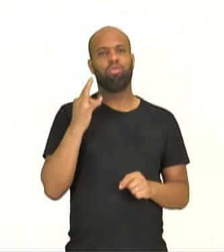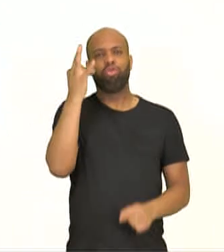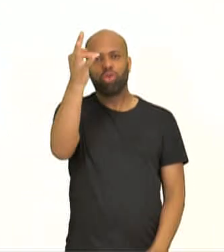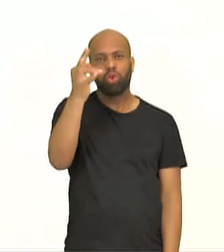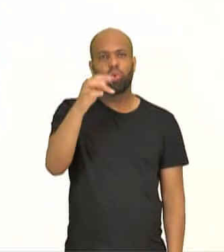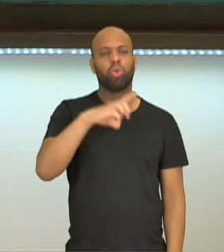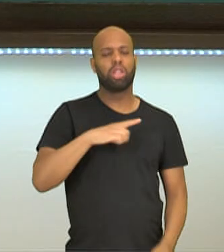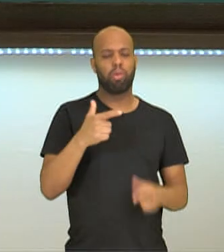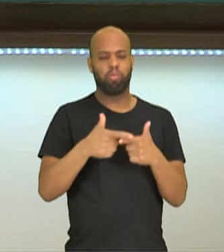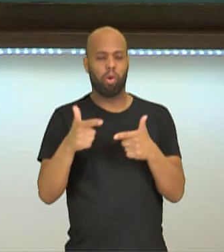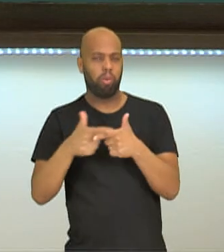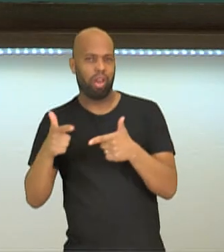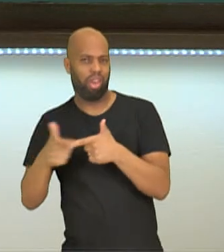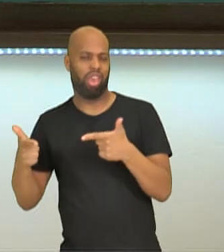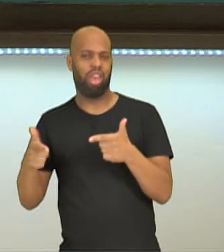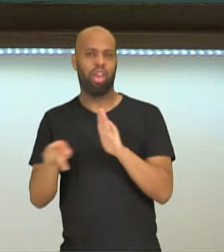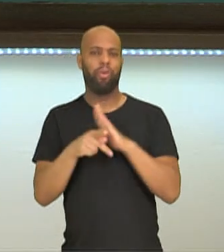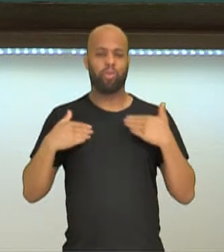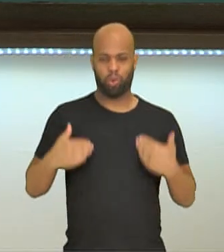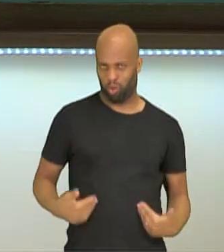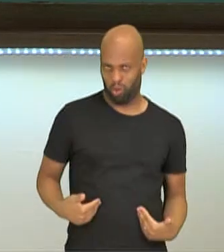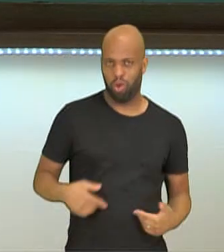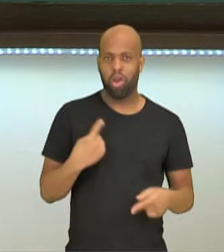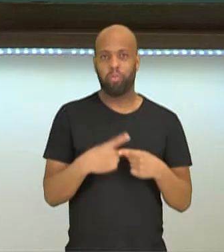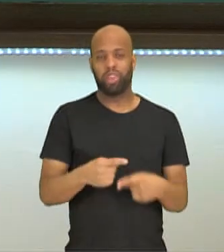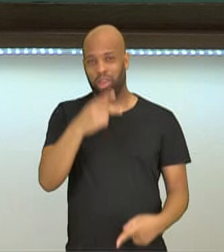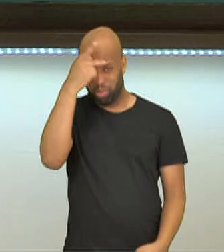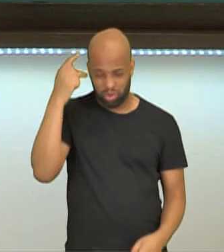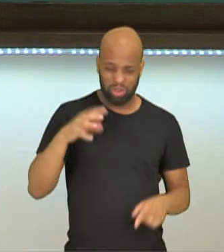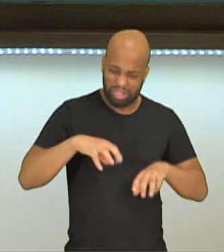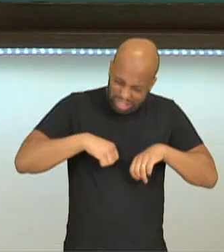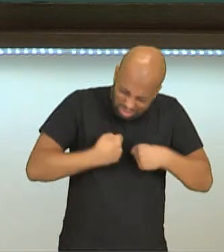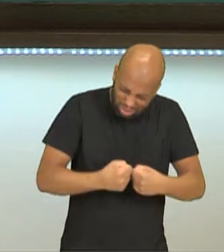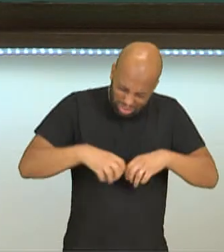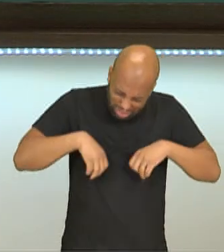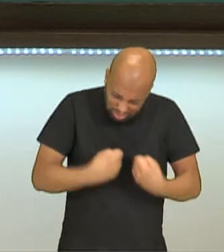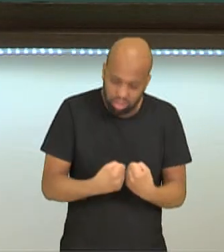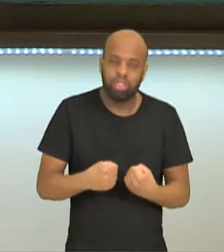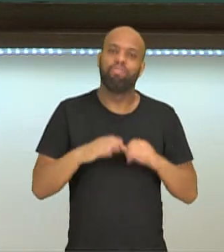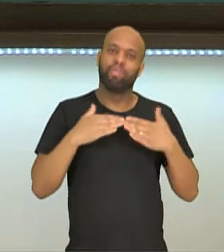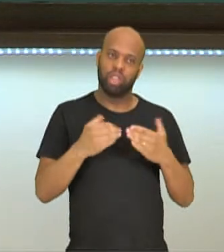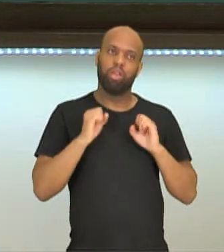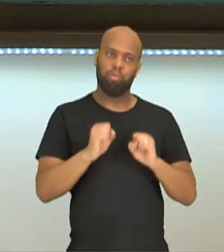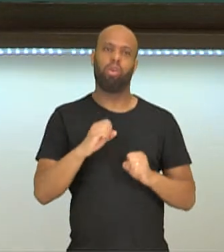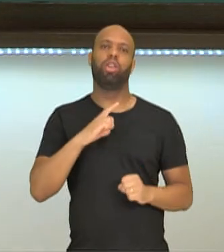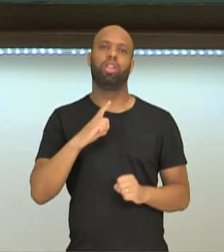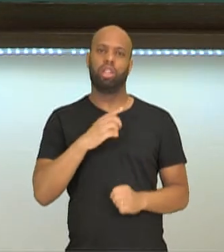corpo do atleta, ser exigido sempre ao máximo, e acarreta em diversas lesões.